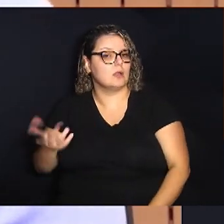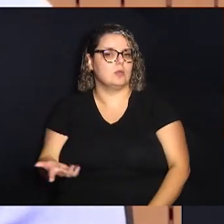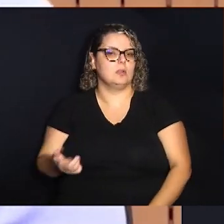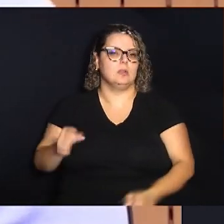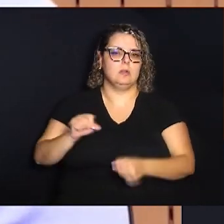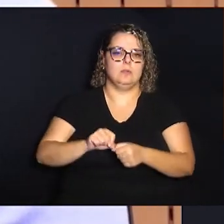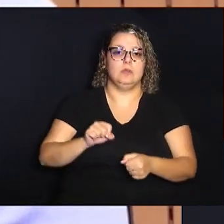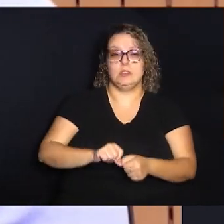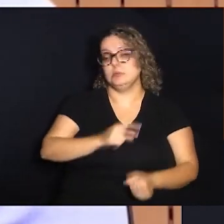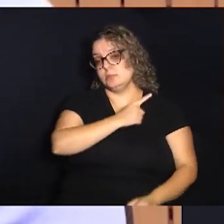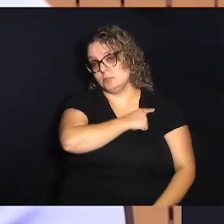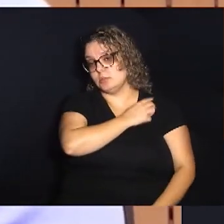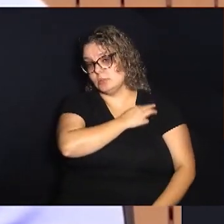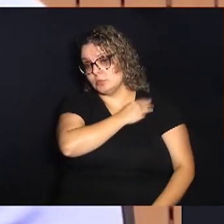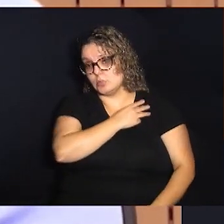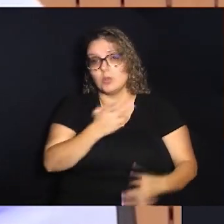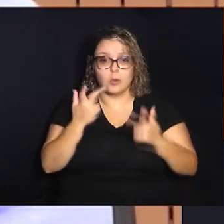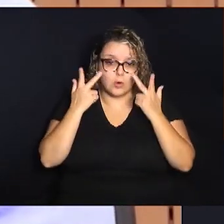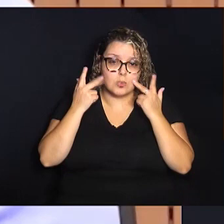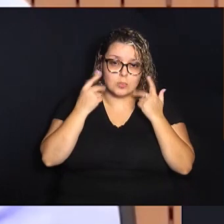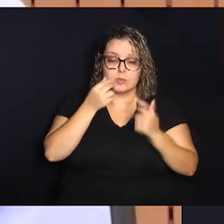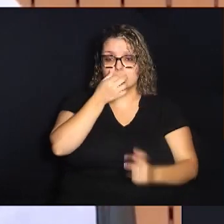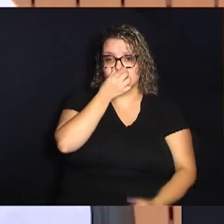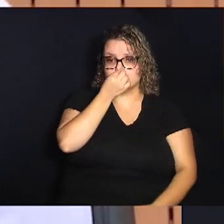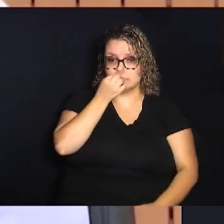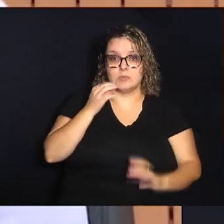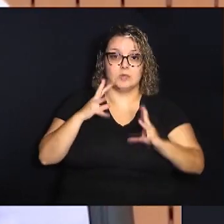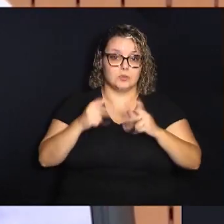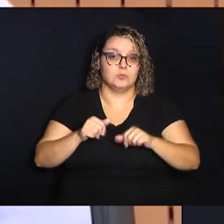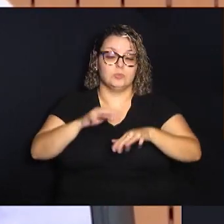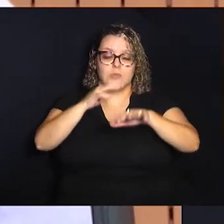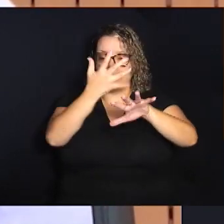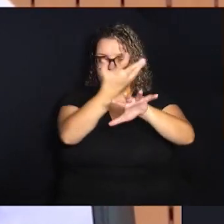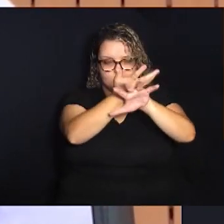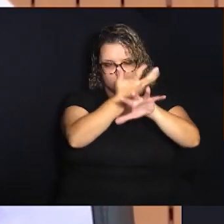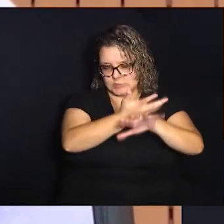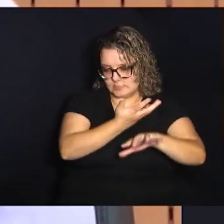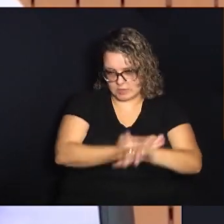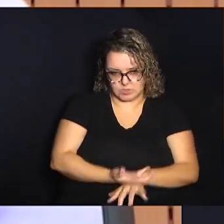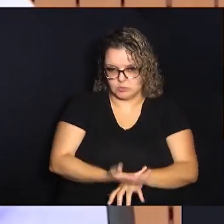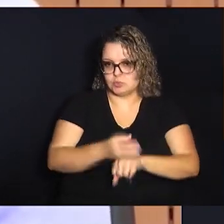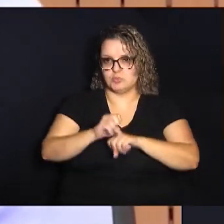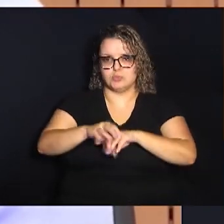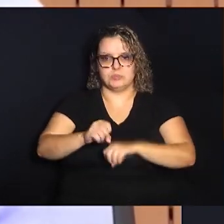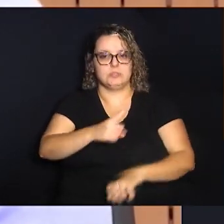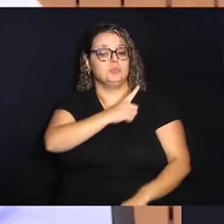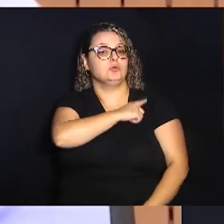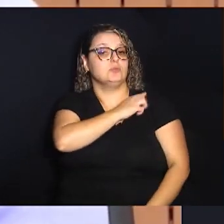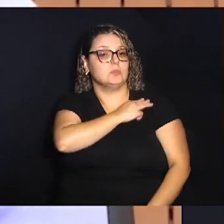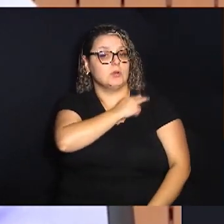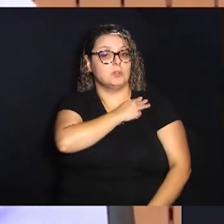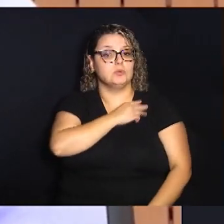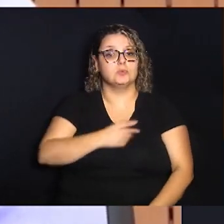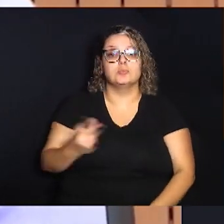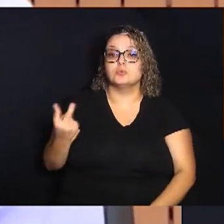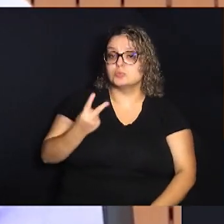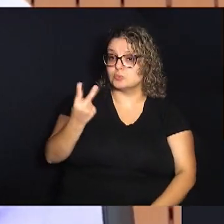ensino médio comum, com todas as matérias que tem no ensino médio, a partir do segundo